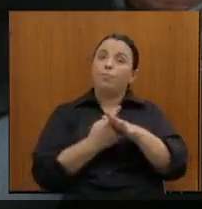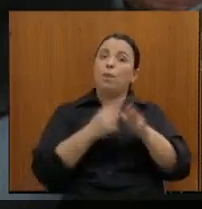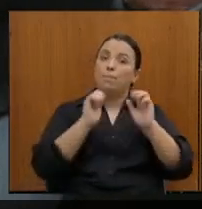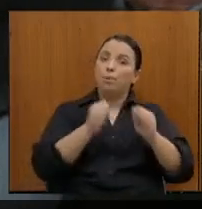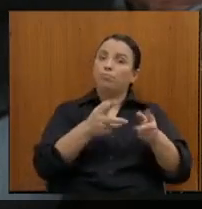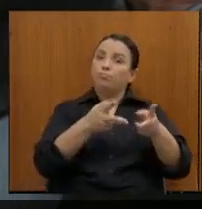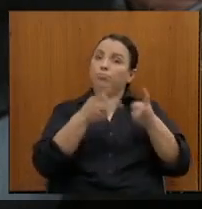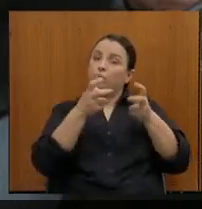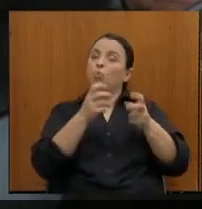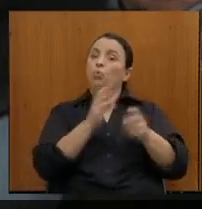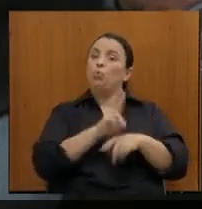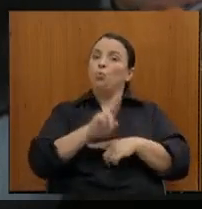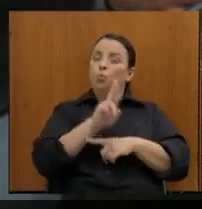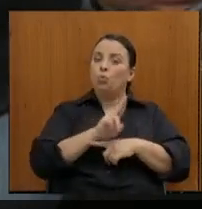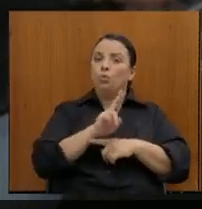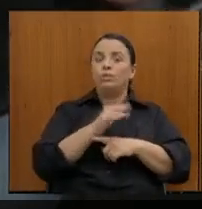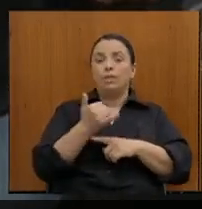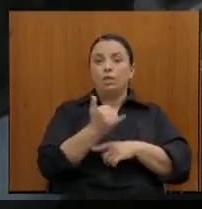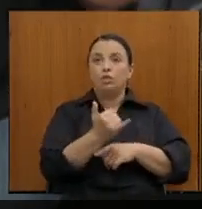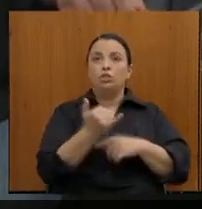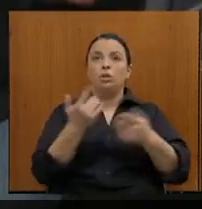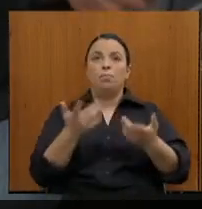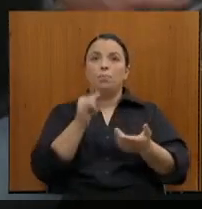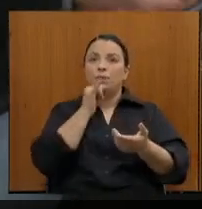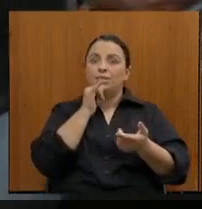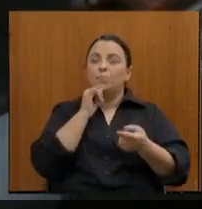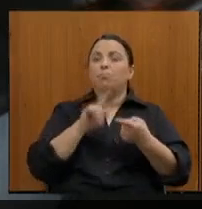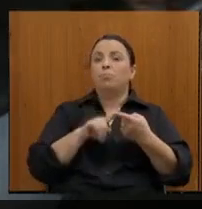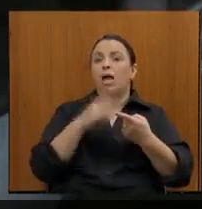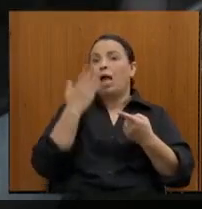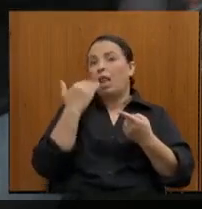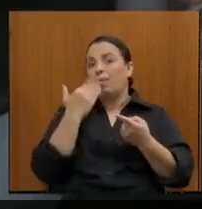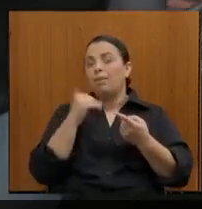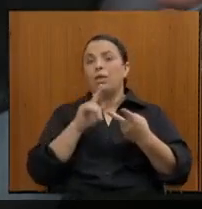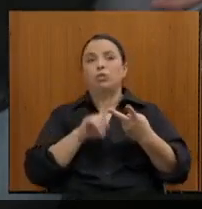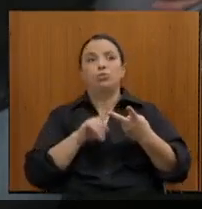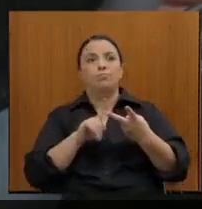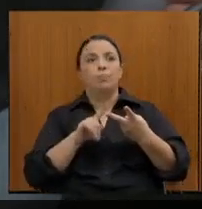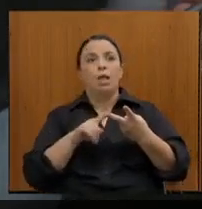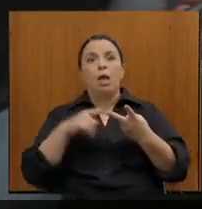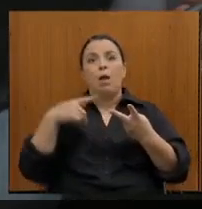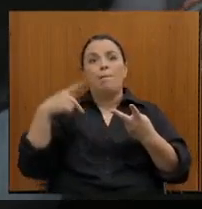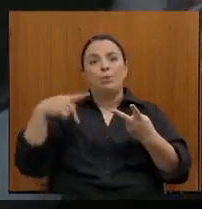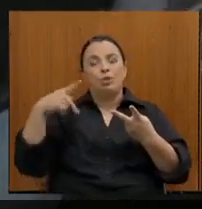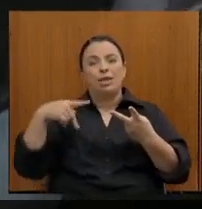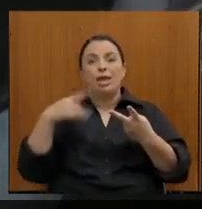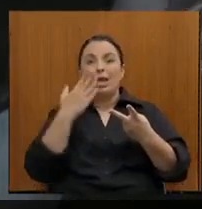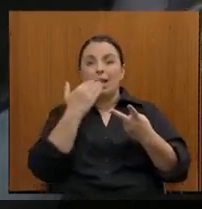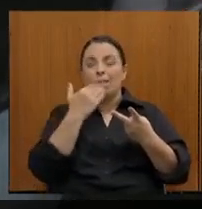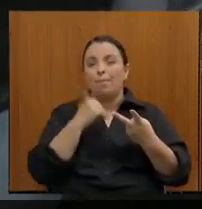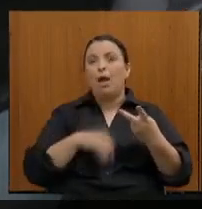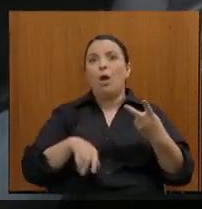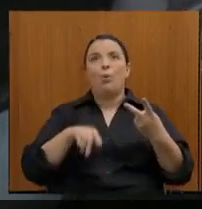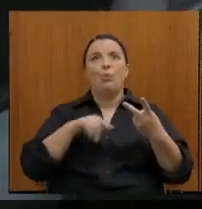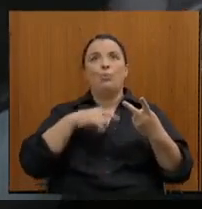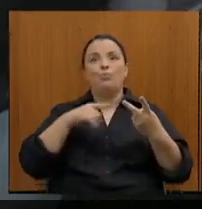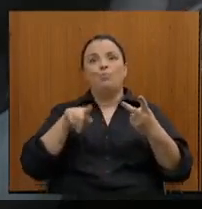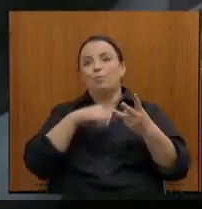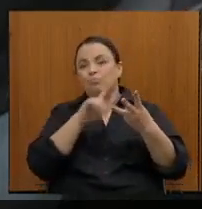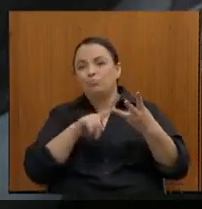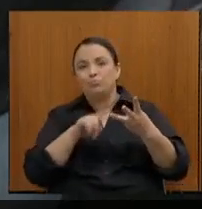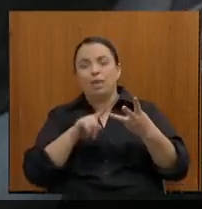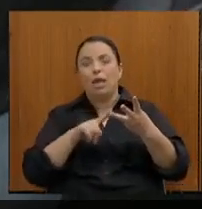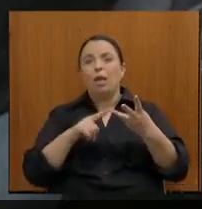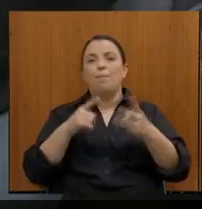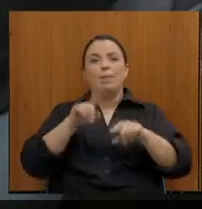a começar pelos alimentos incluída a proteína animal Mas também de produtos industrializados